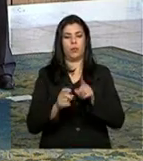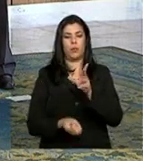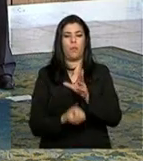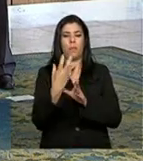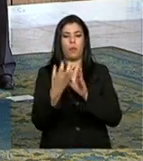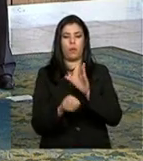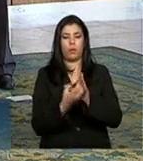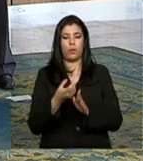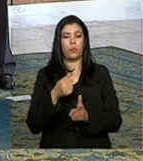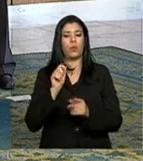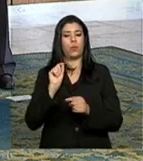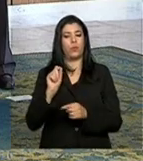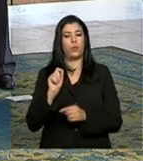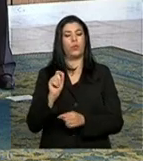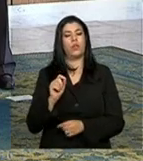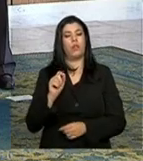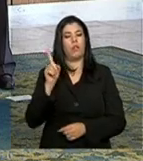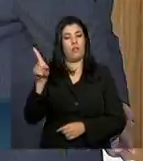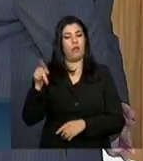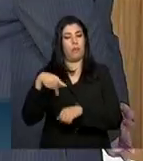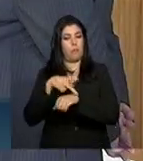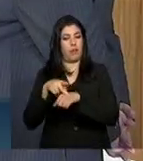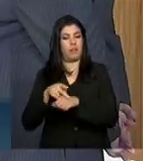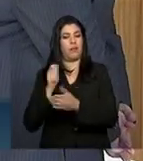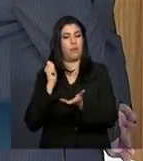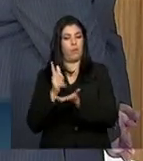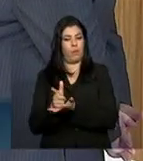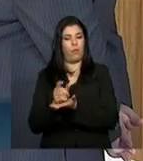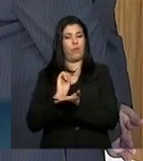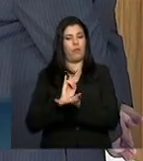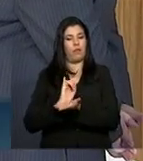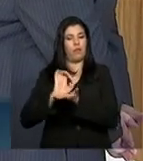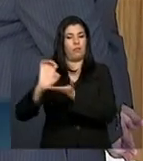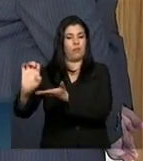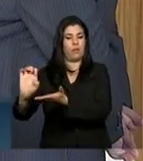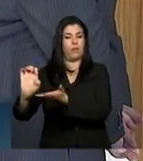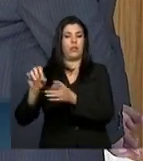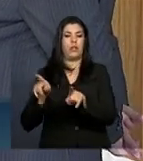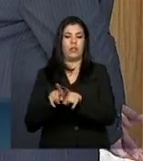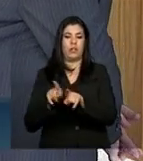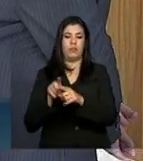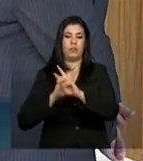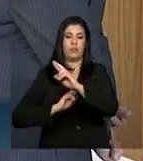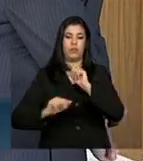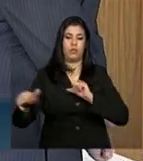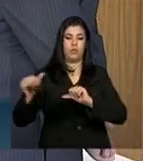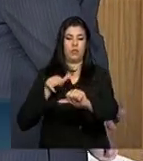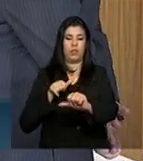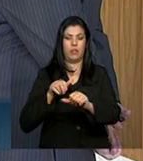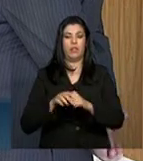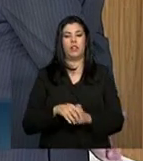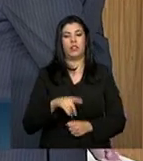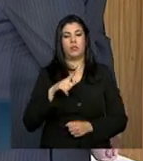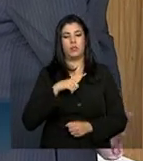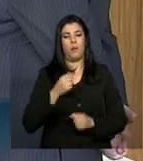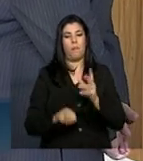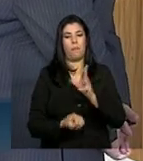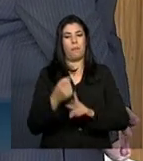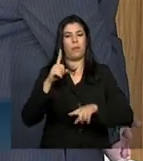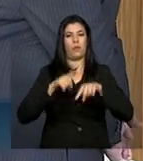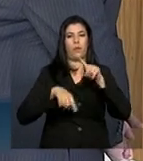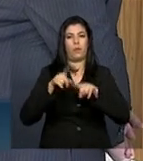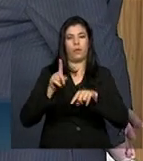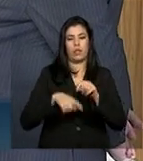Irlanda compra do Brasil. E, por outro lado, produtos médicos e unidades de disco magnético são os produtos que o